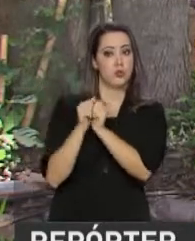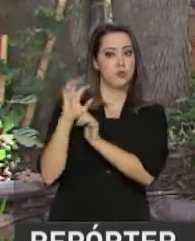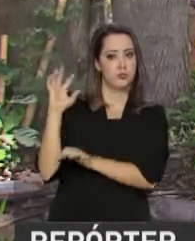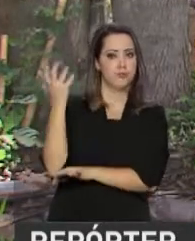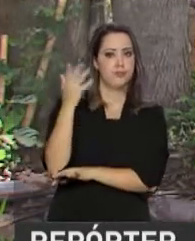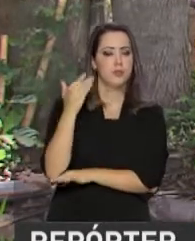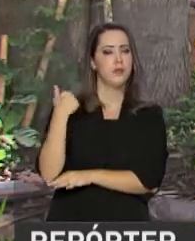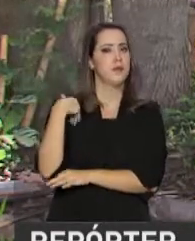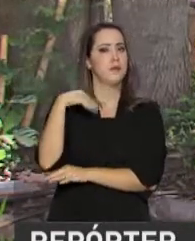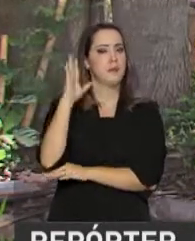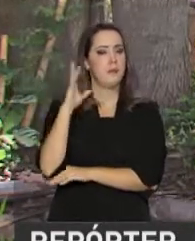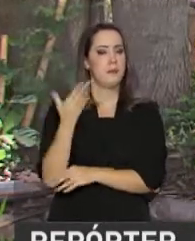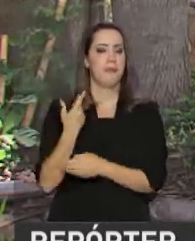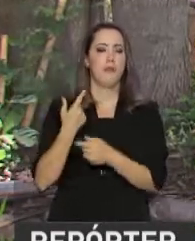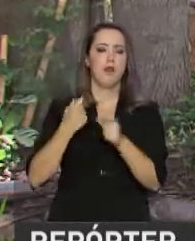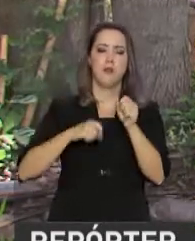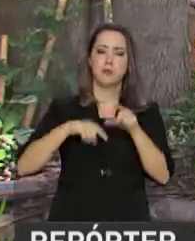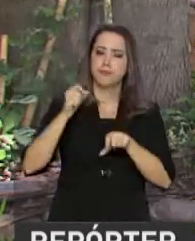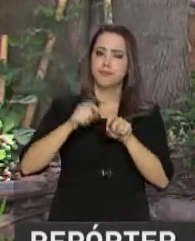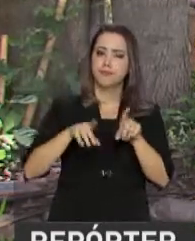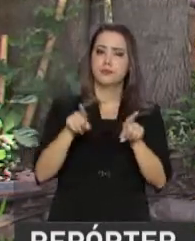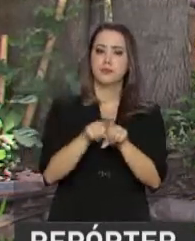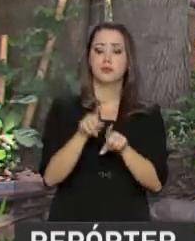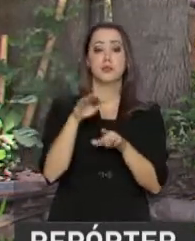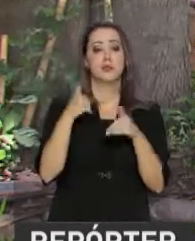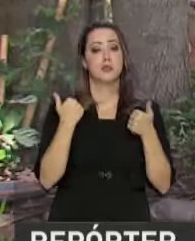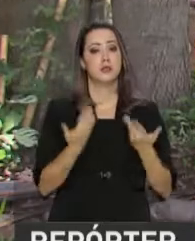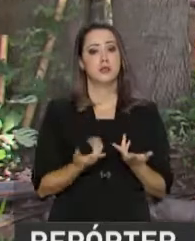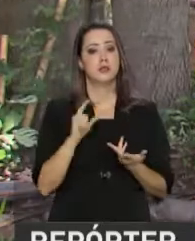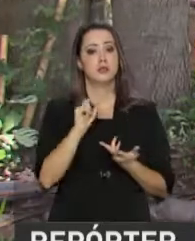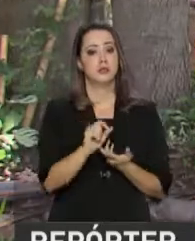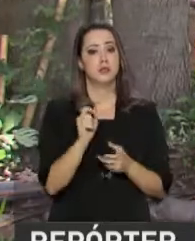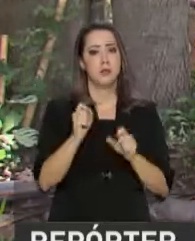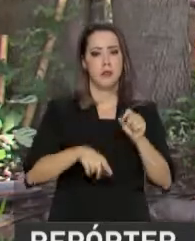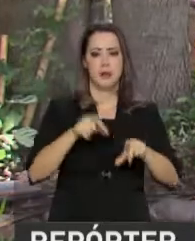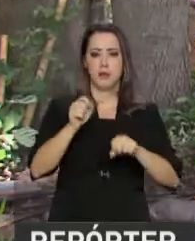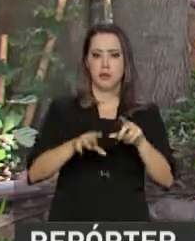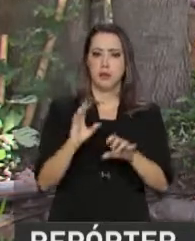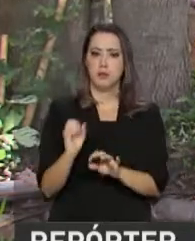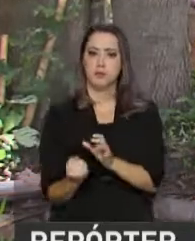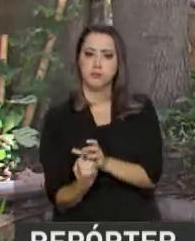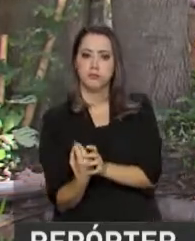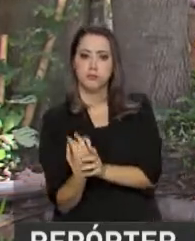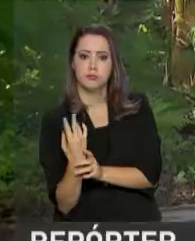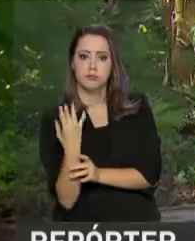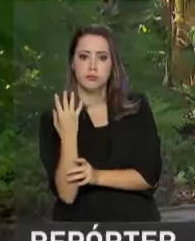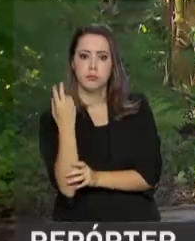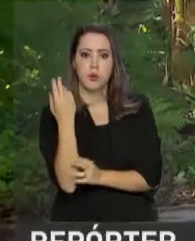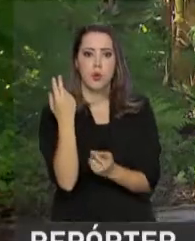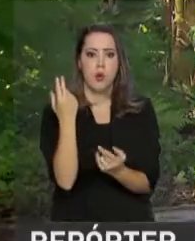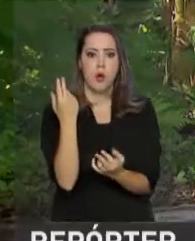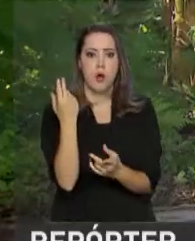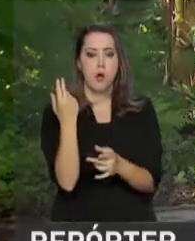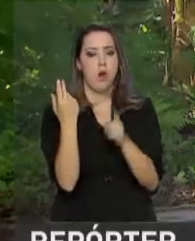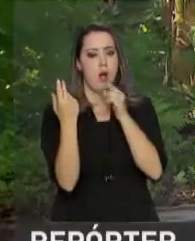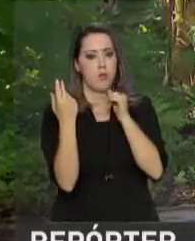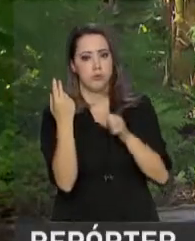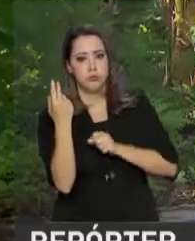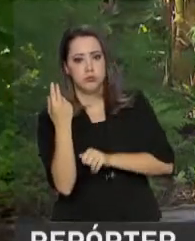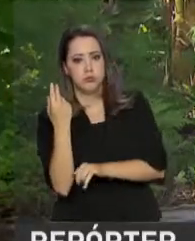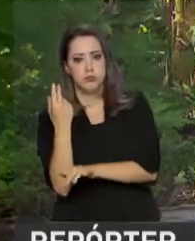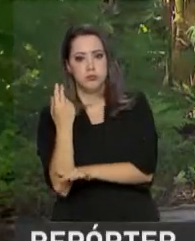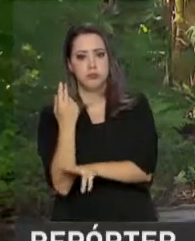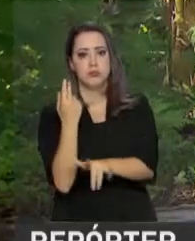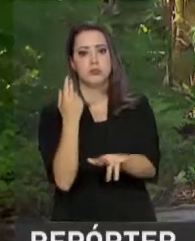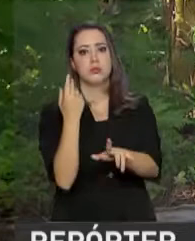capital natural ao invés de esgotá lo por isso plantar a árvore é colher água do cuidado com as águas o